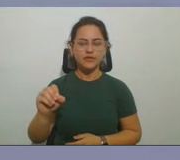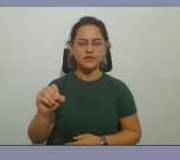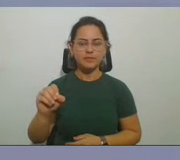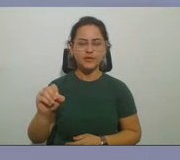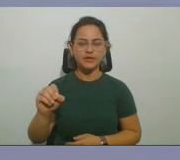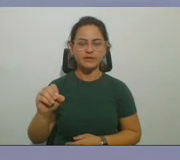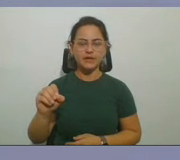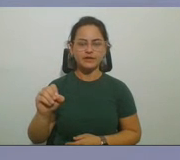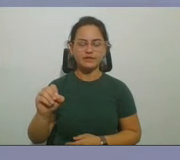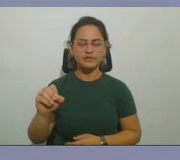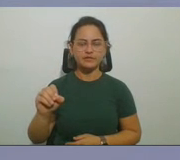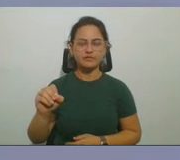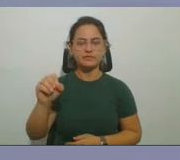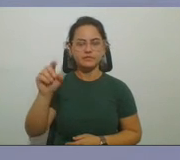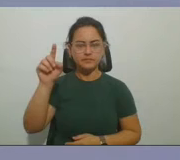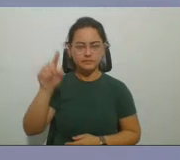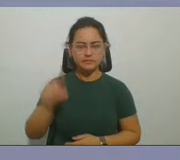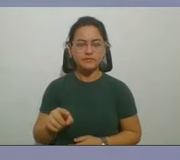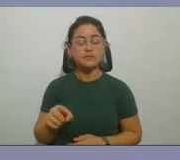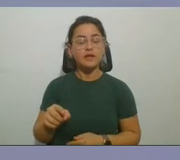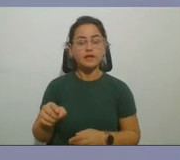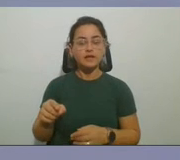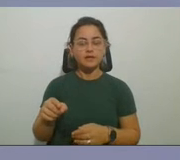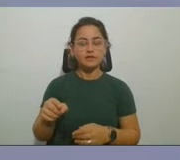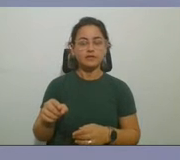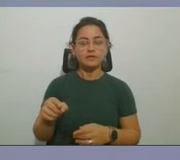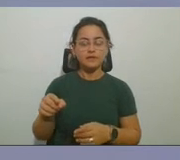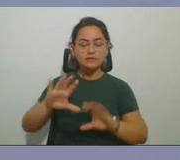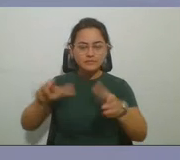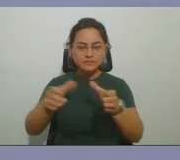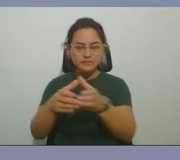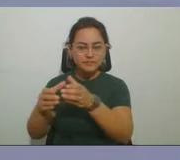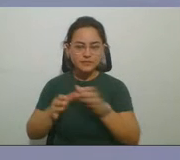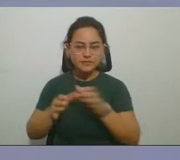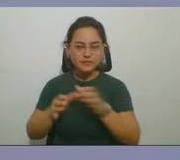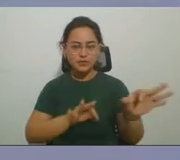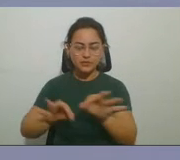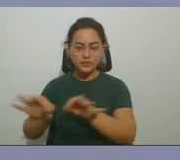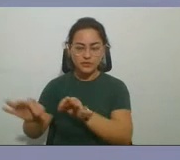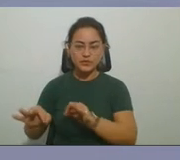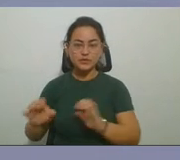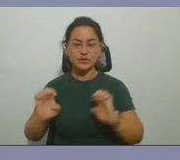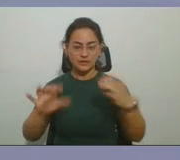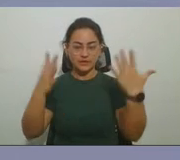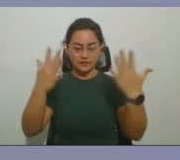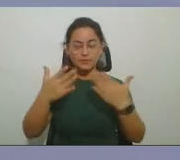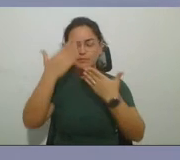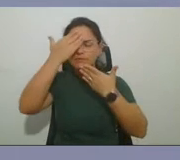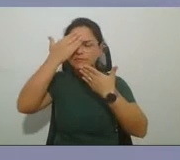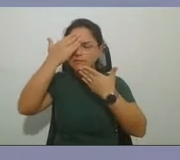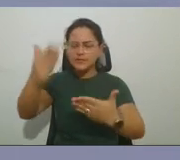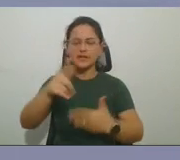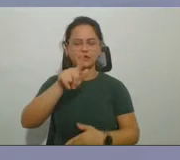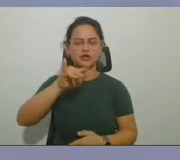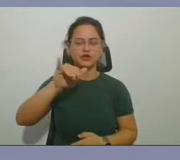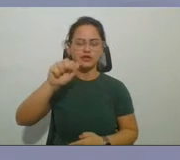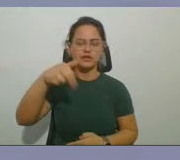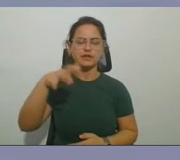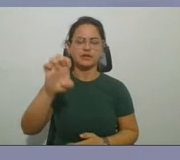grande, competente e dedicada equipe que organizaram este grandioso evento. Muito obrigada, Giane, pela